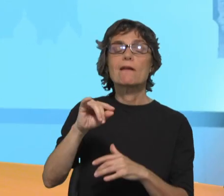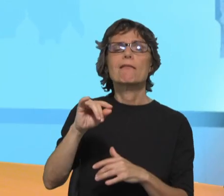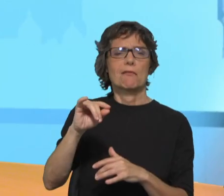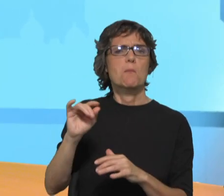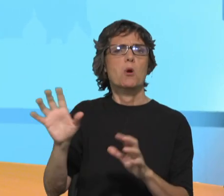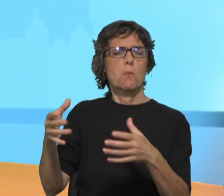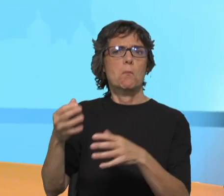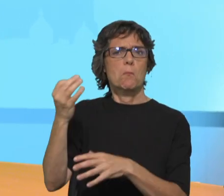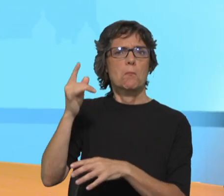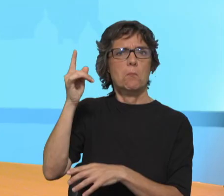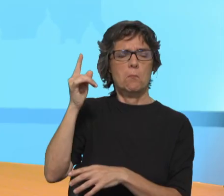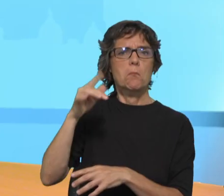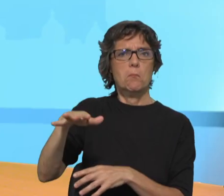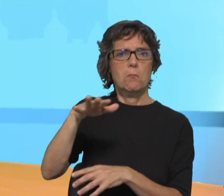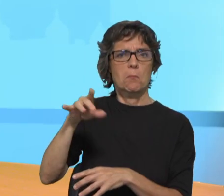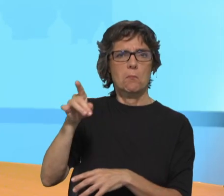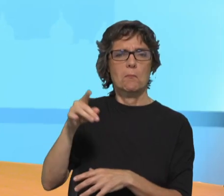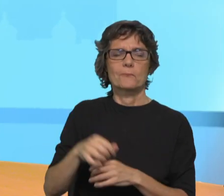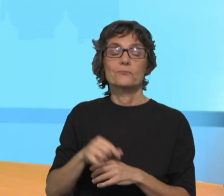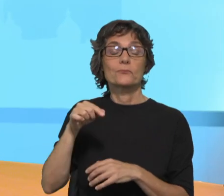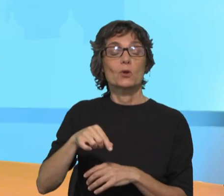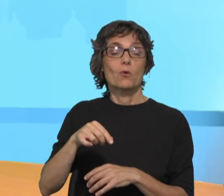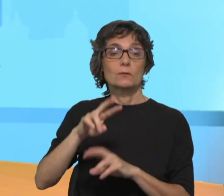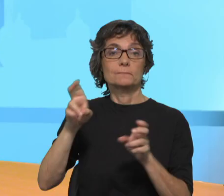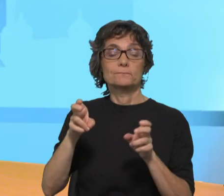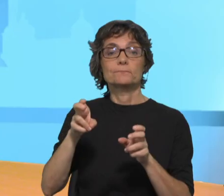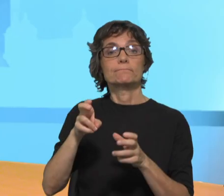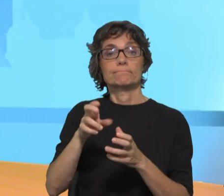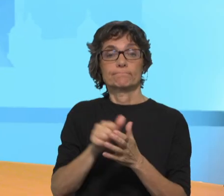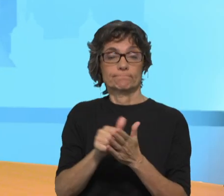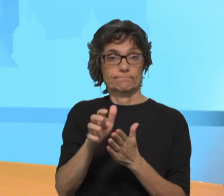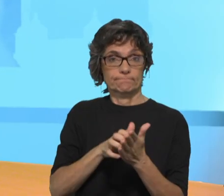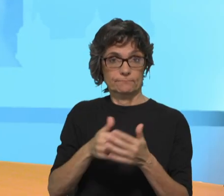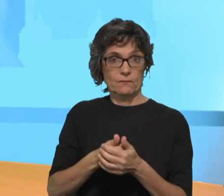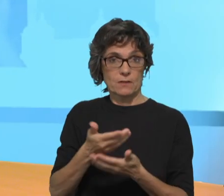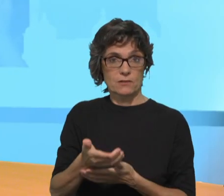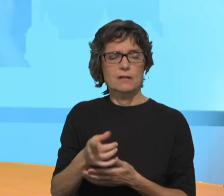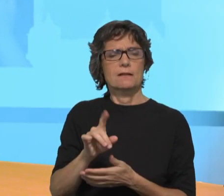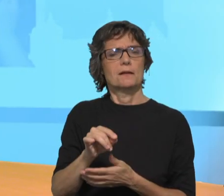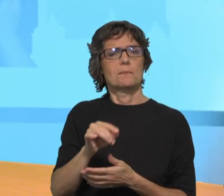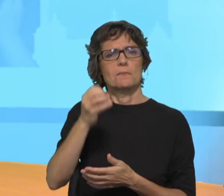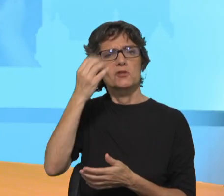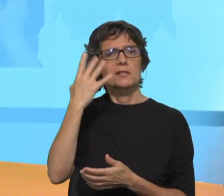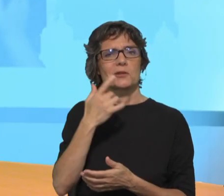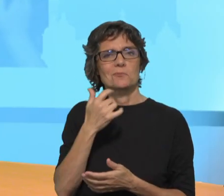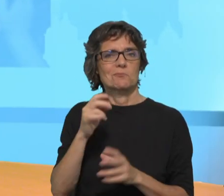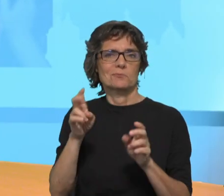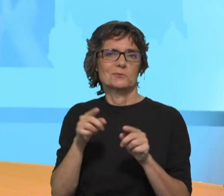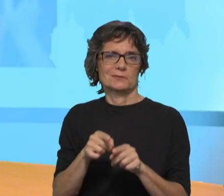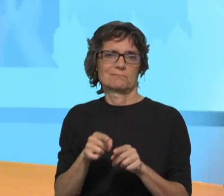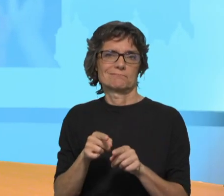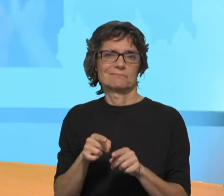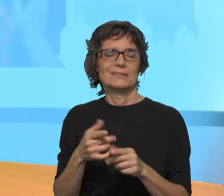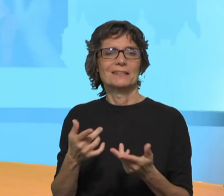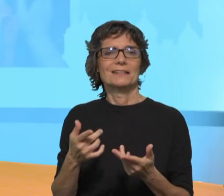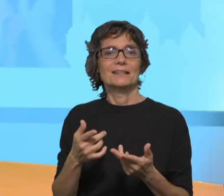do Porto. No dia em que olhamos também a liturgia dominical, não queríamos também esquecer este tema e é por isso